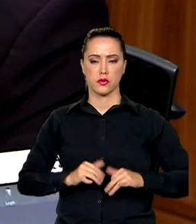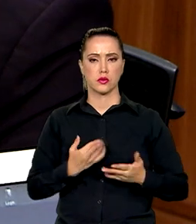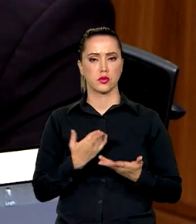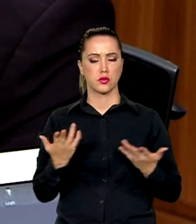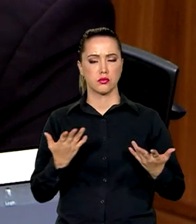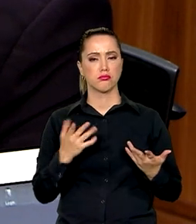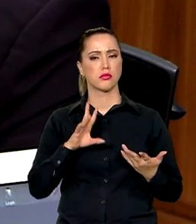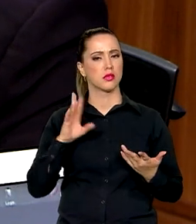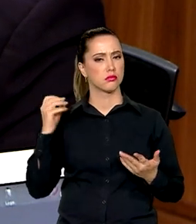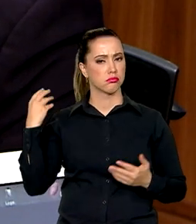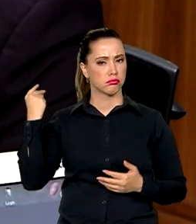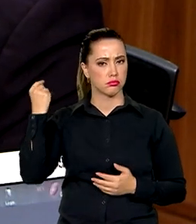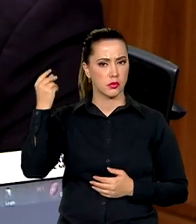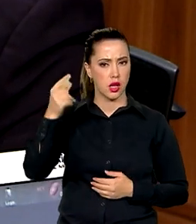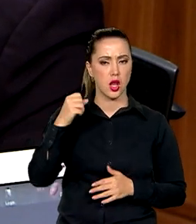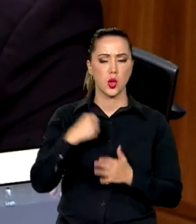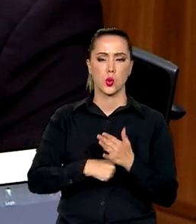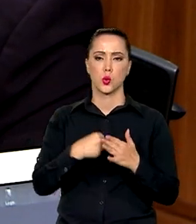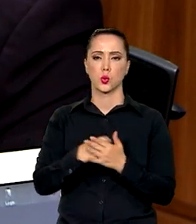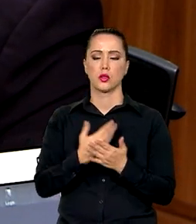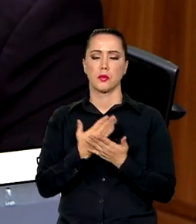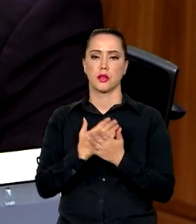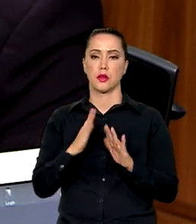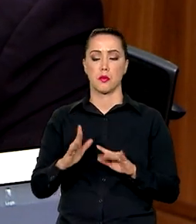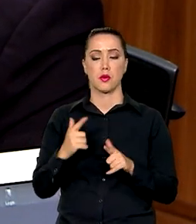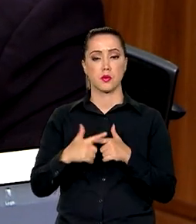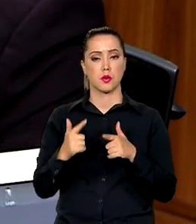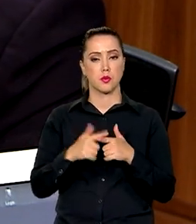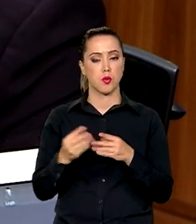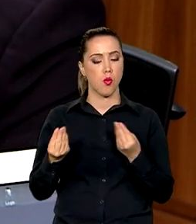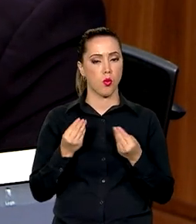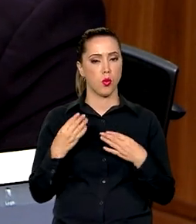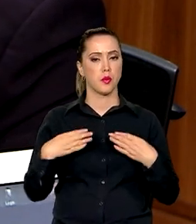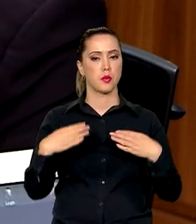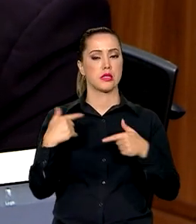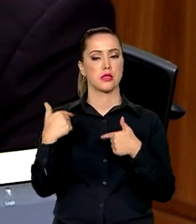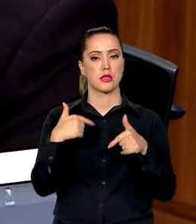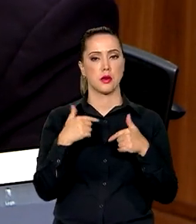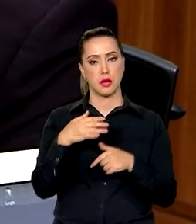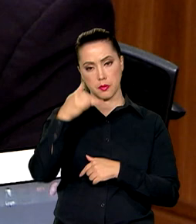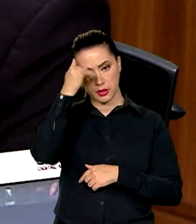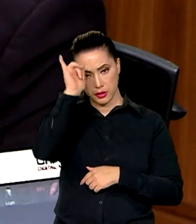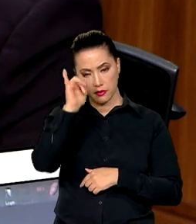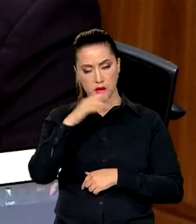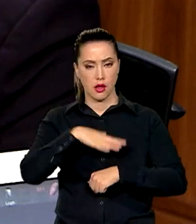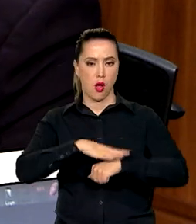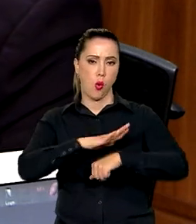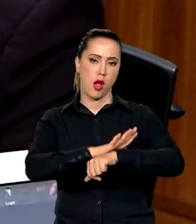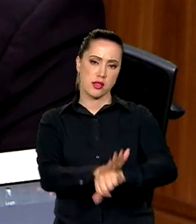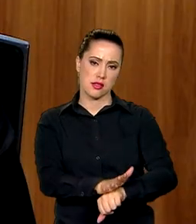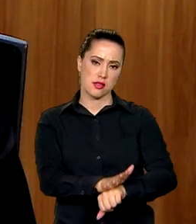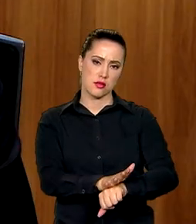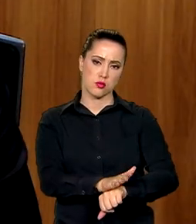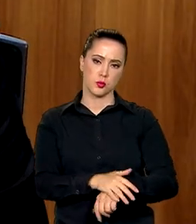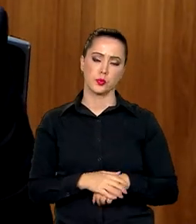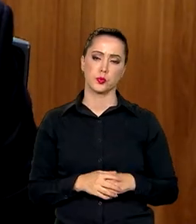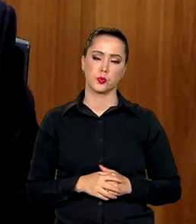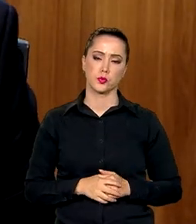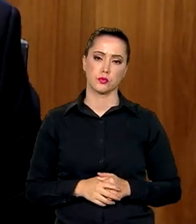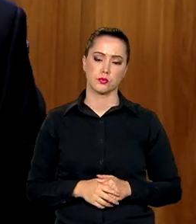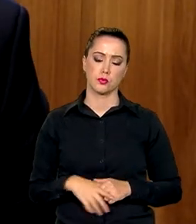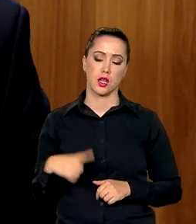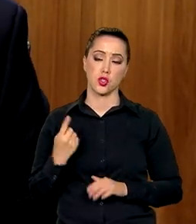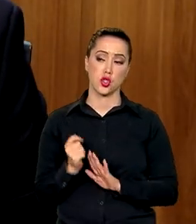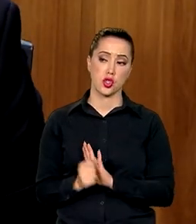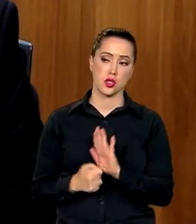luta para acabar com essa prática com como é que o ministério atua no combate ao racismo no esporte de uma forma geral nós assinamos há